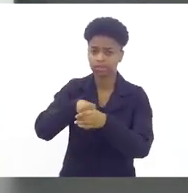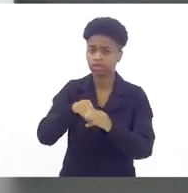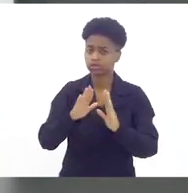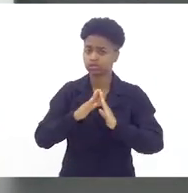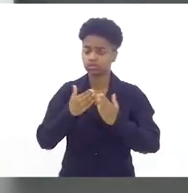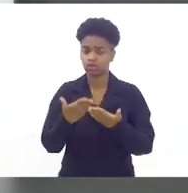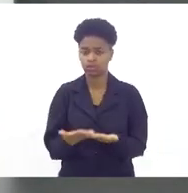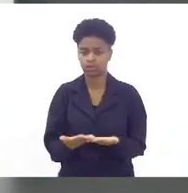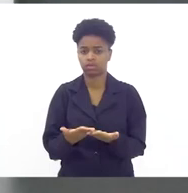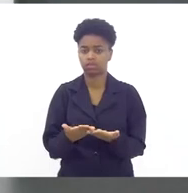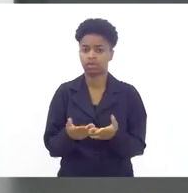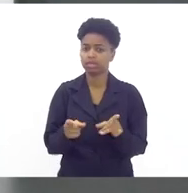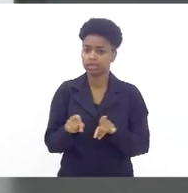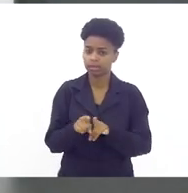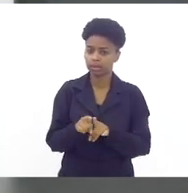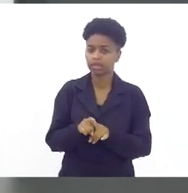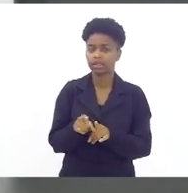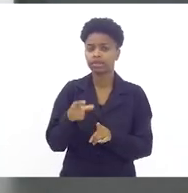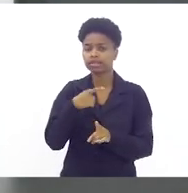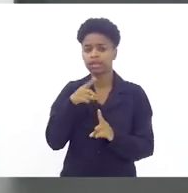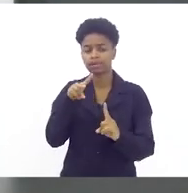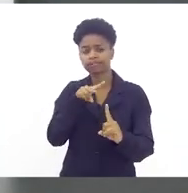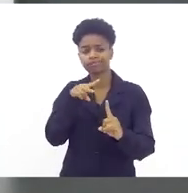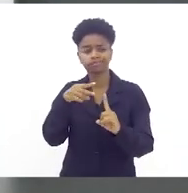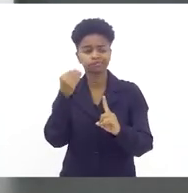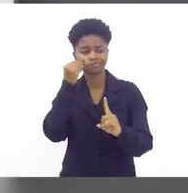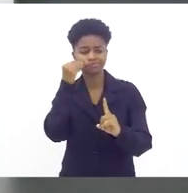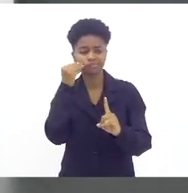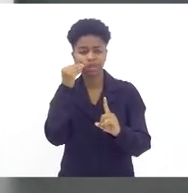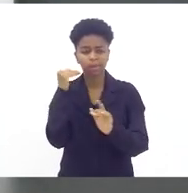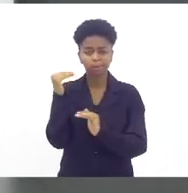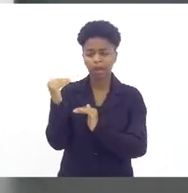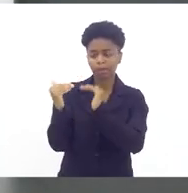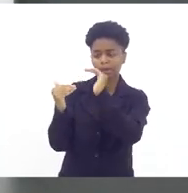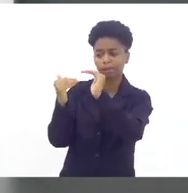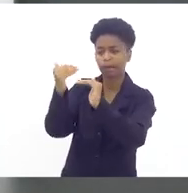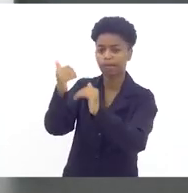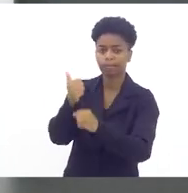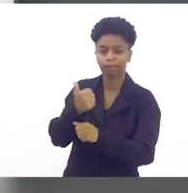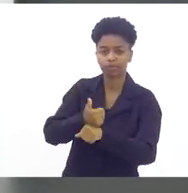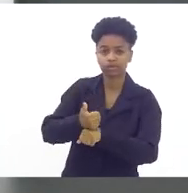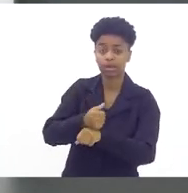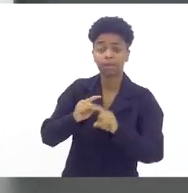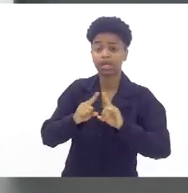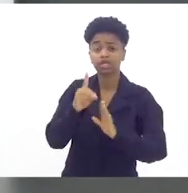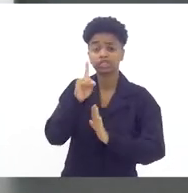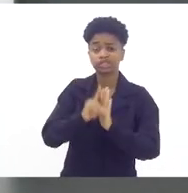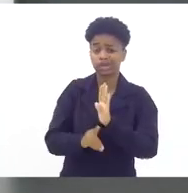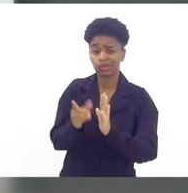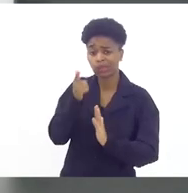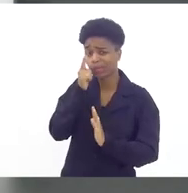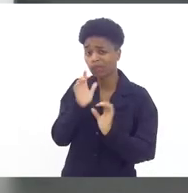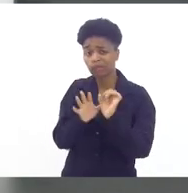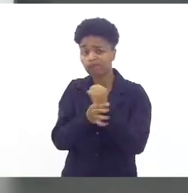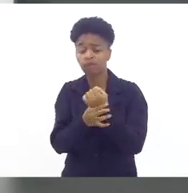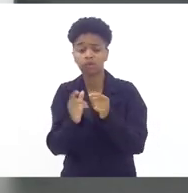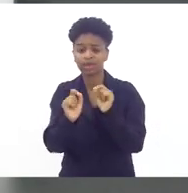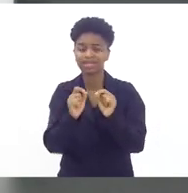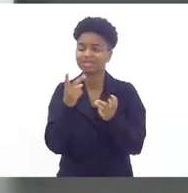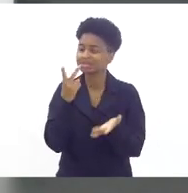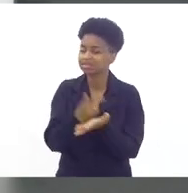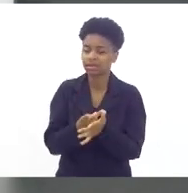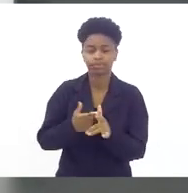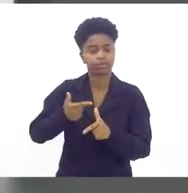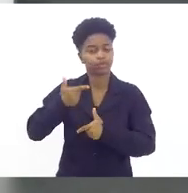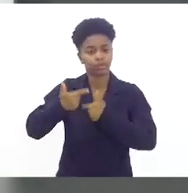né que tem uma perspectiva de carreira e ele para ter o seu direito assegurado tem que ser o quê através da